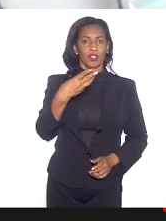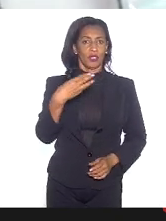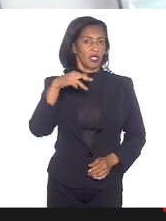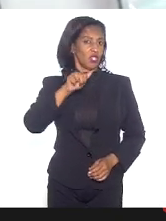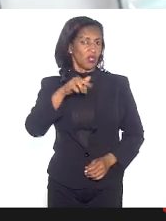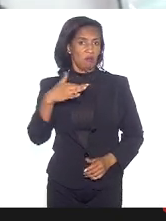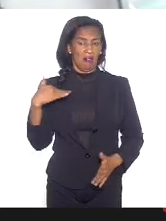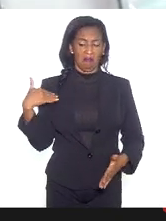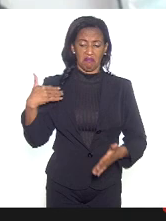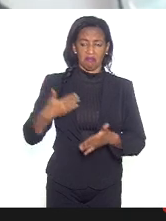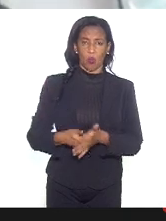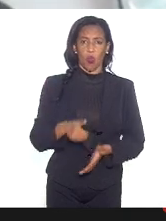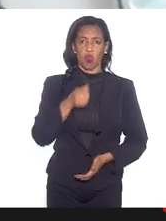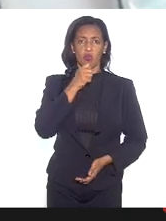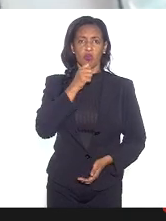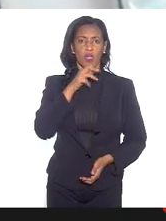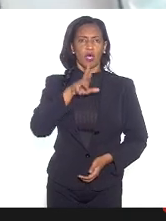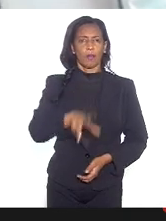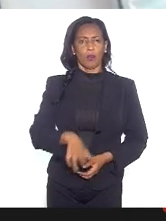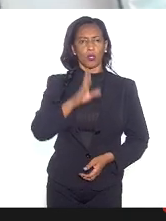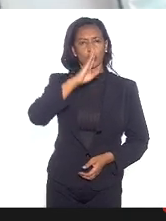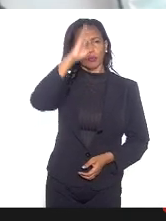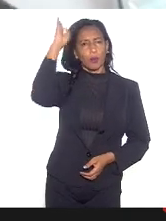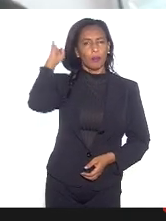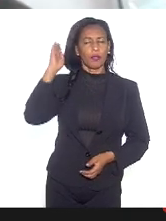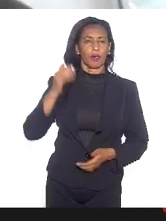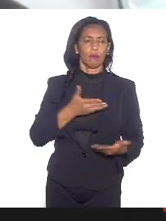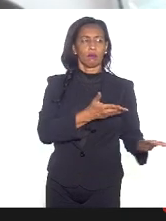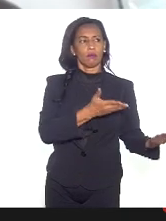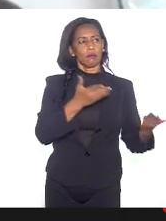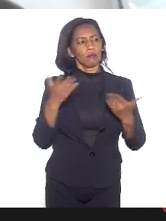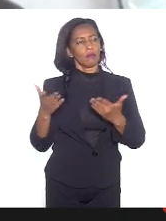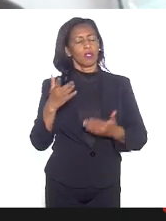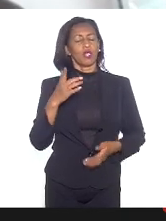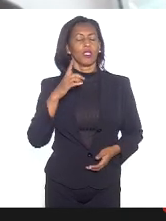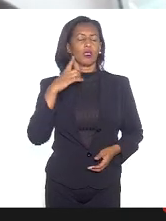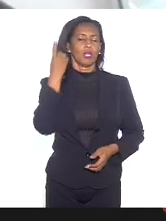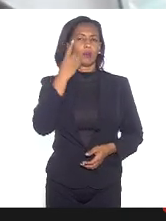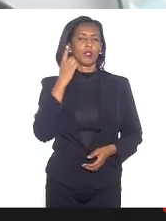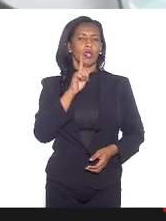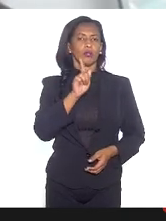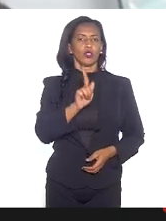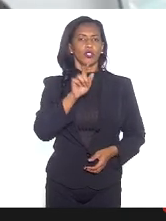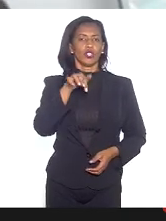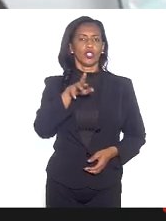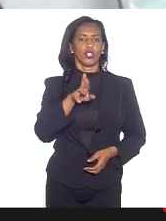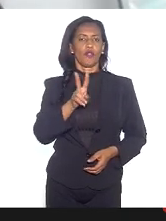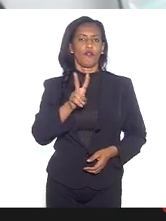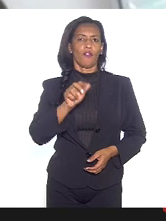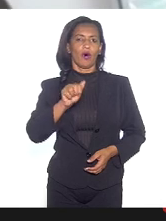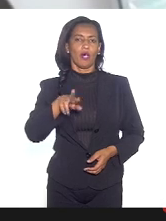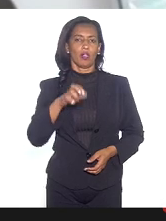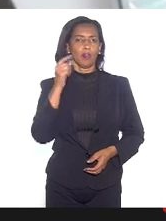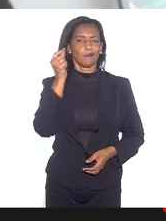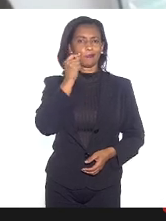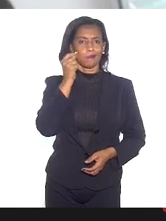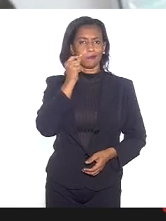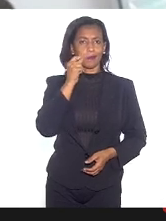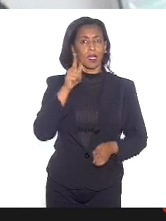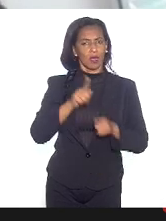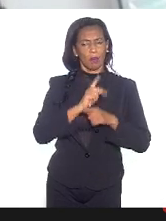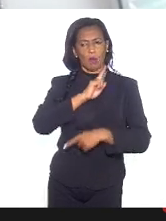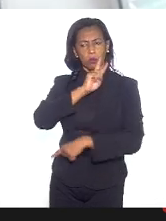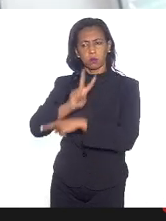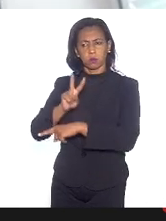hoje, sem respostas por parte do Corpo de Bombeiros. Com a palavra, deputado Giovanni Ratinho, também um grande defensor dos concursos